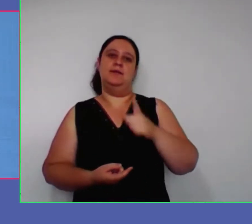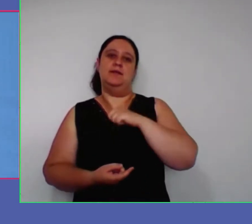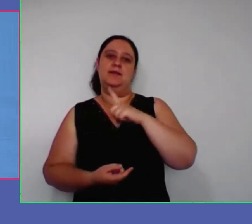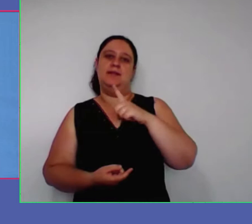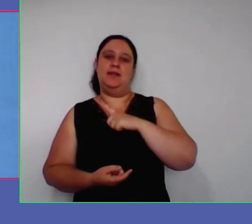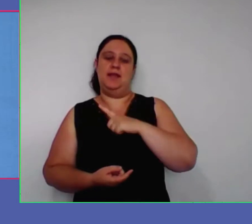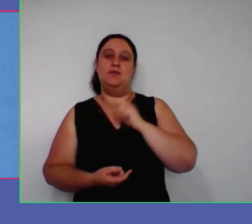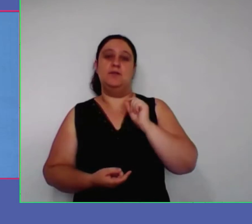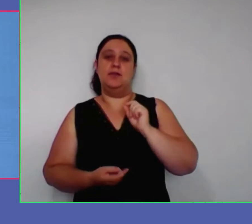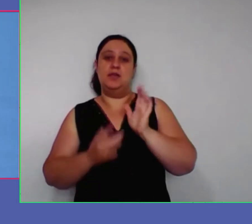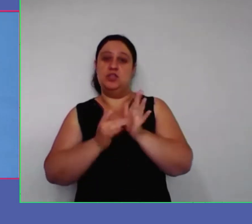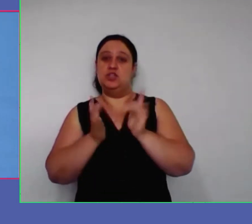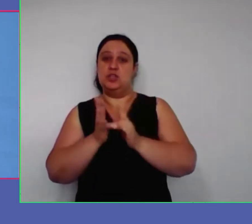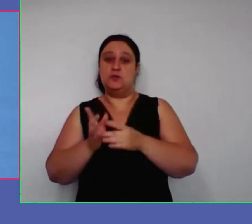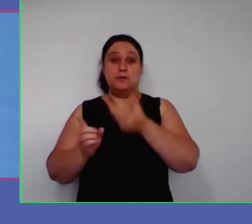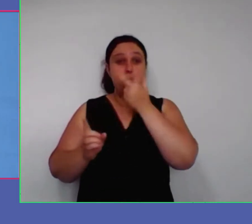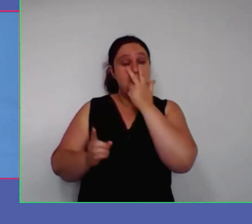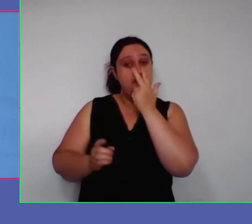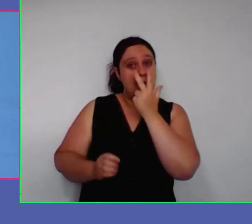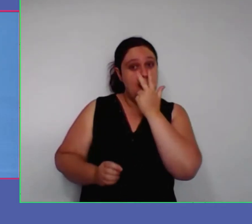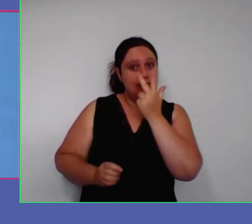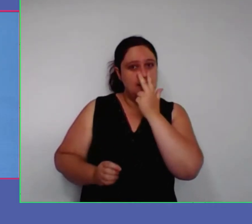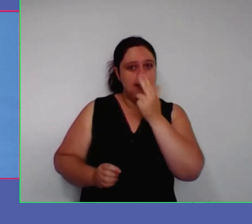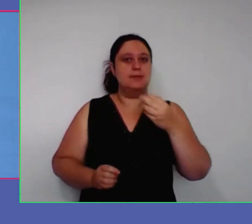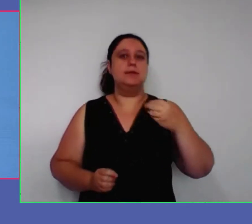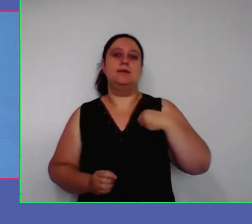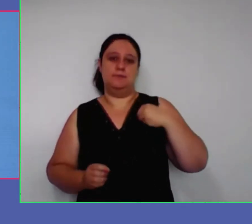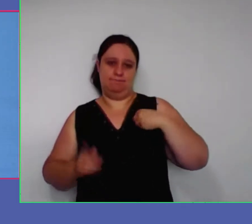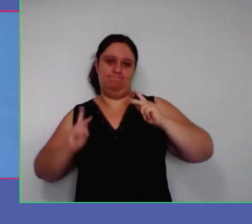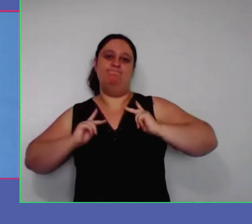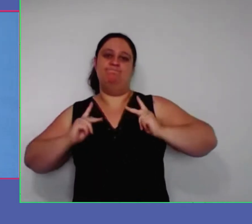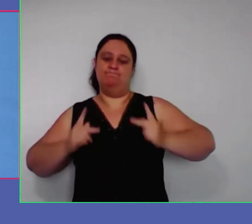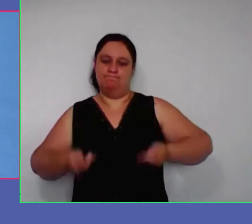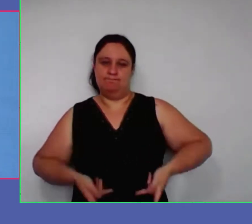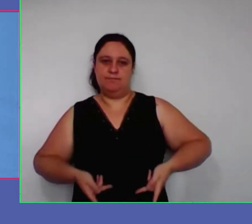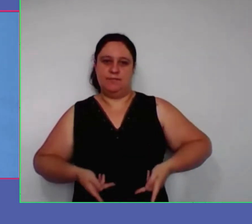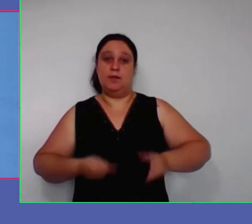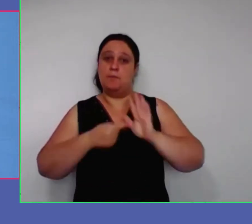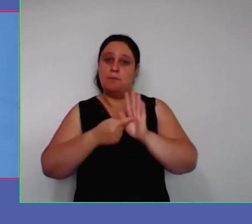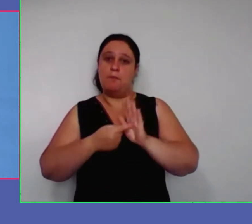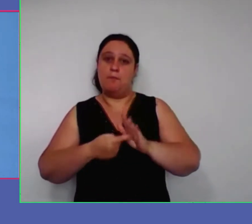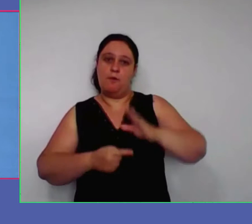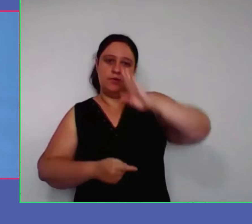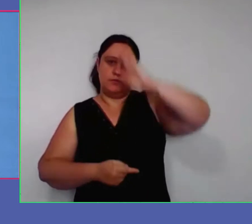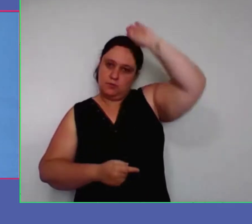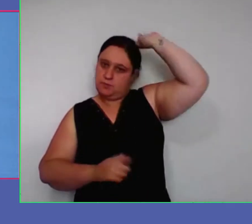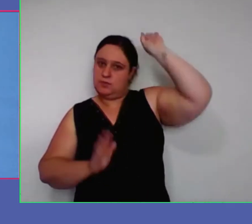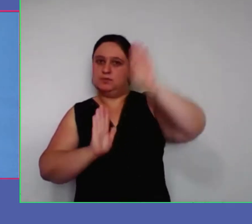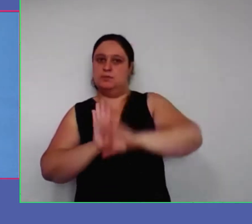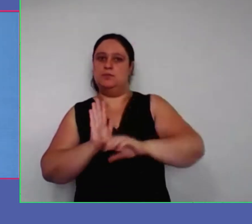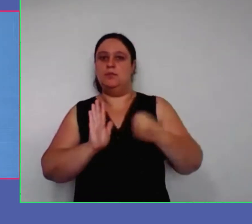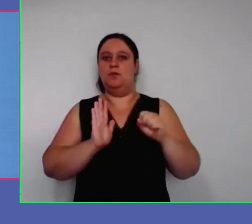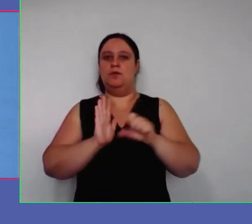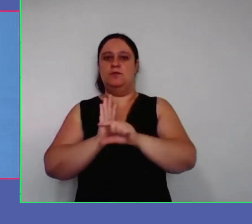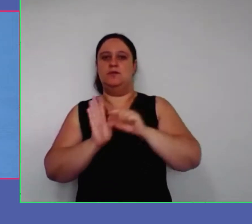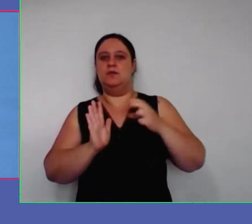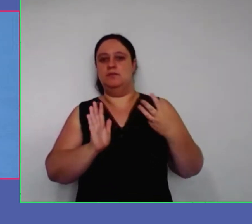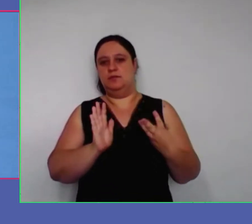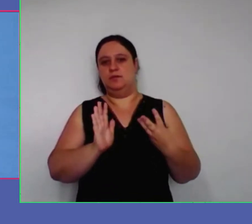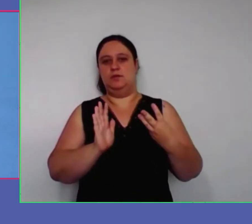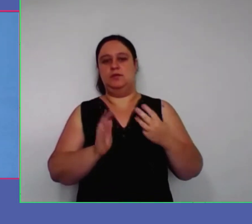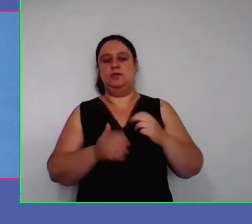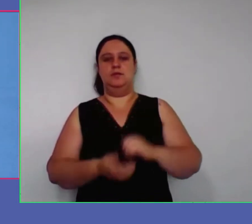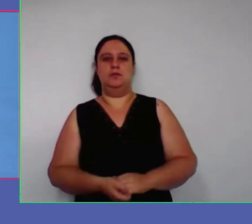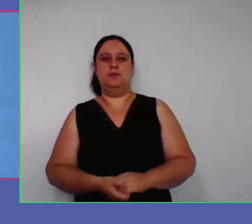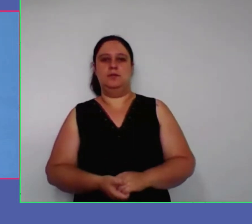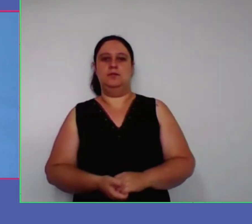carne pecaminosa. Isso está em Romanos 8, versículo 3. E qual é o seu nome? O